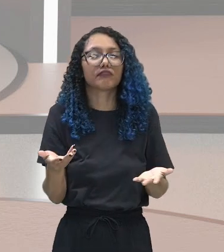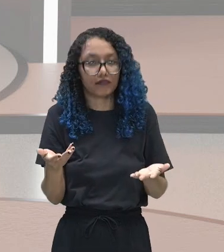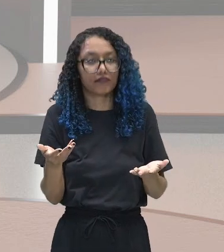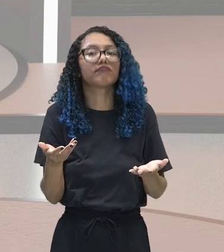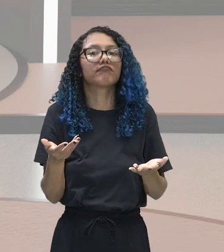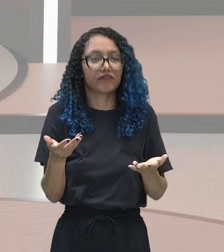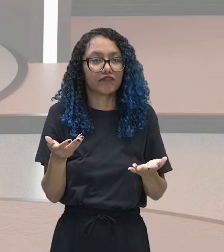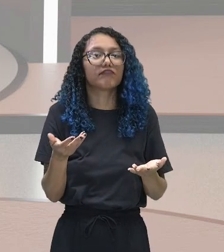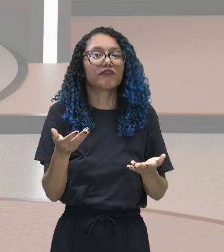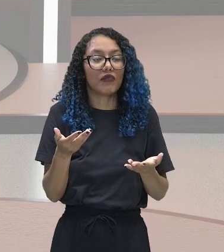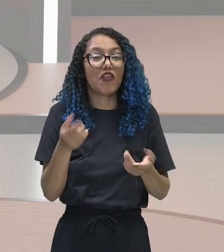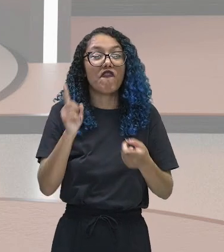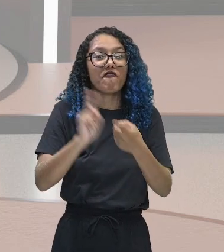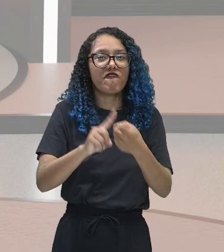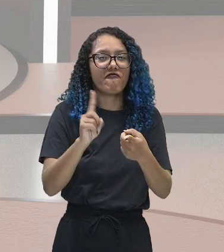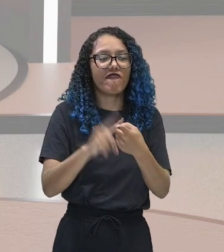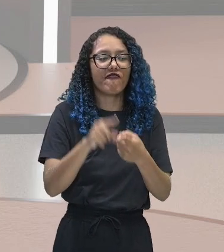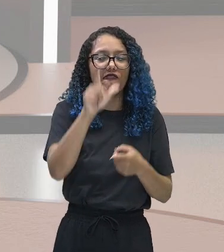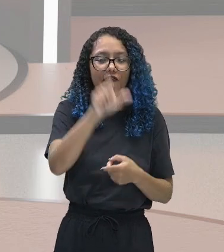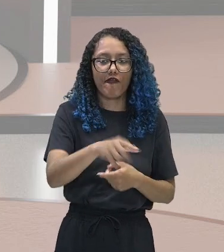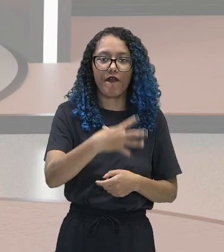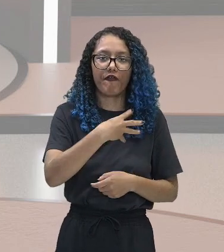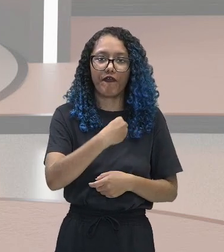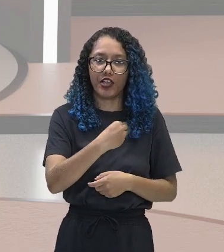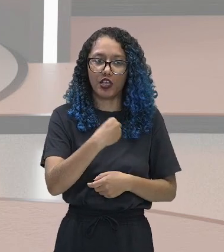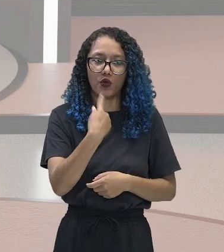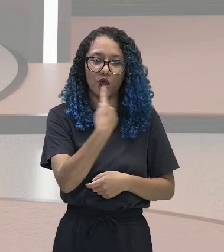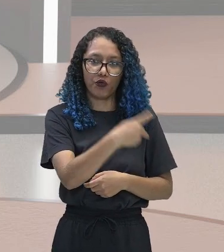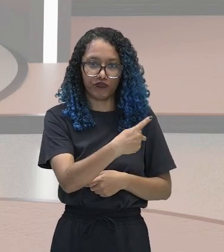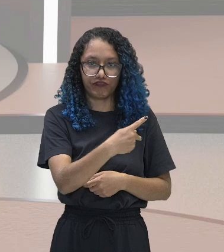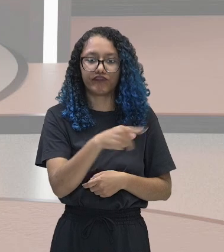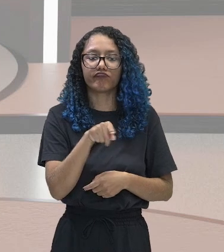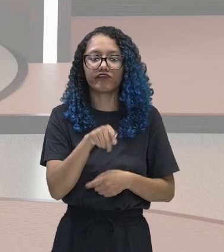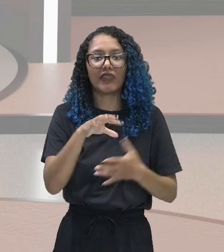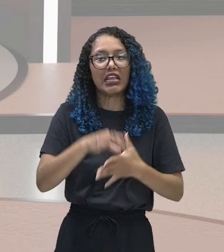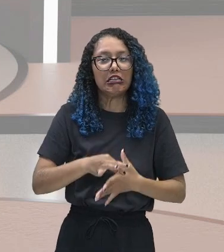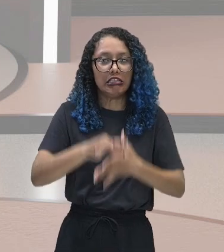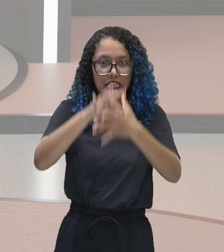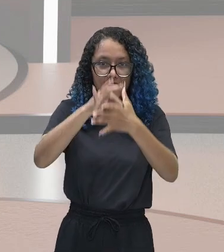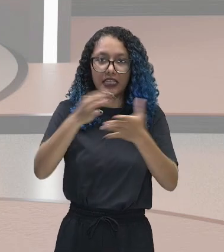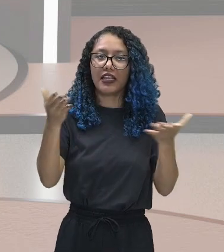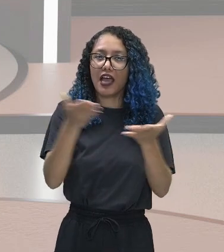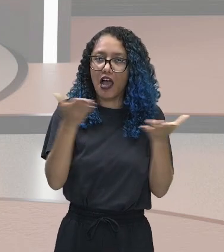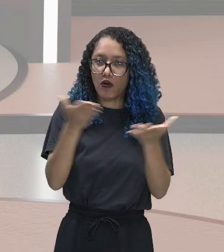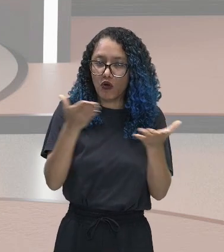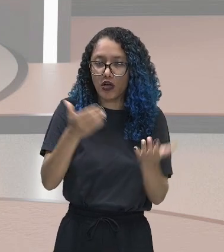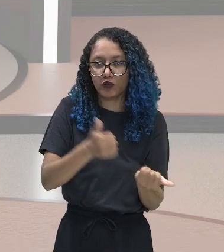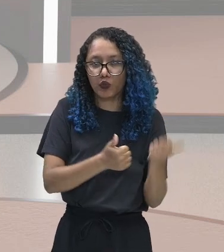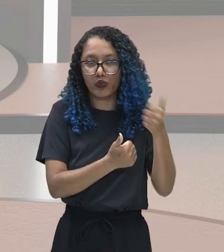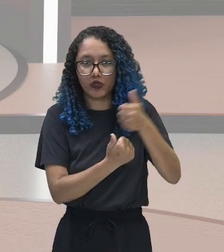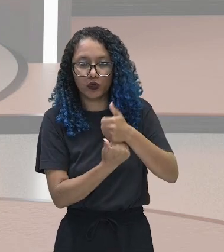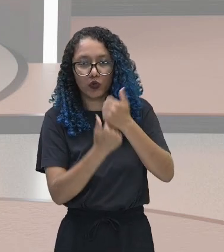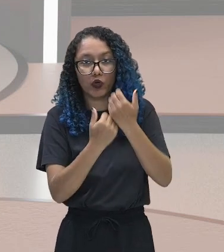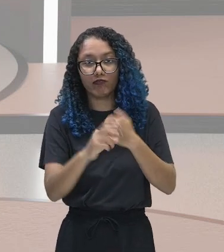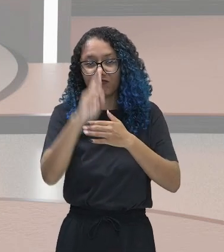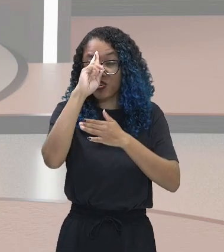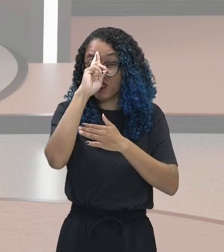vingança para o seu filho. E é o filho, então, de Dario que vai comandar aí, não é mesmo? Uma